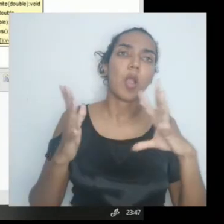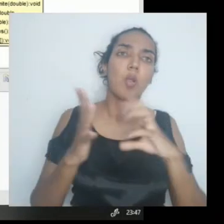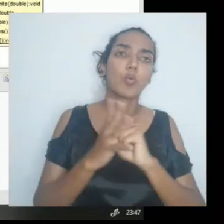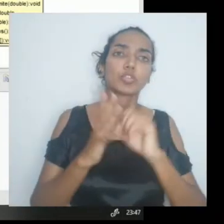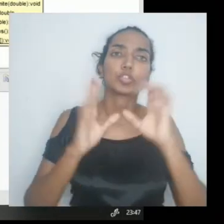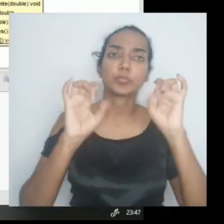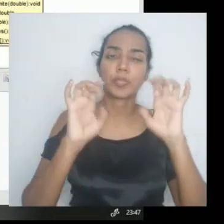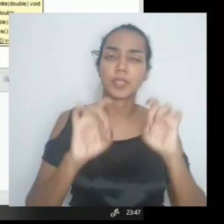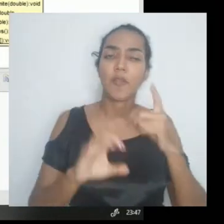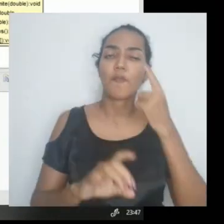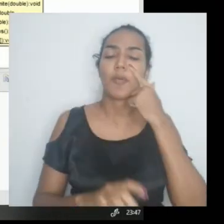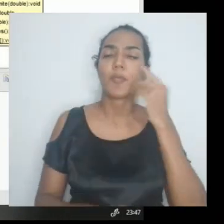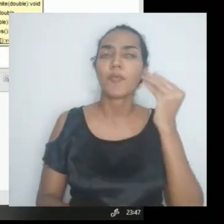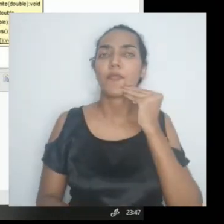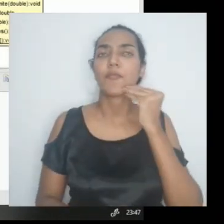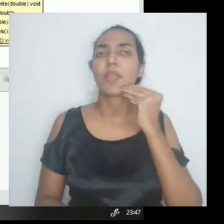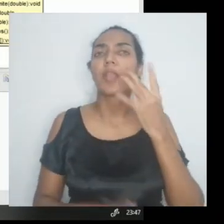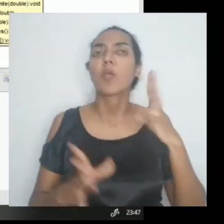repositório